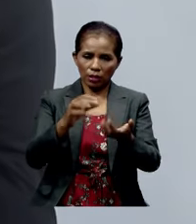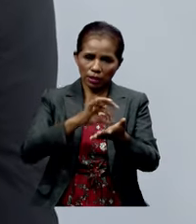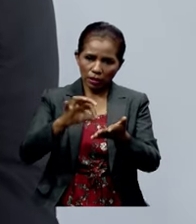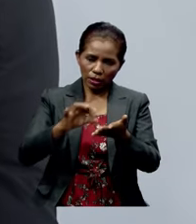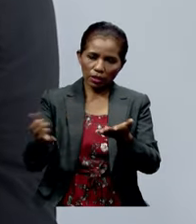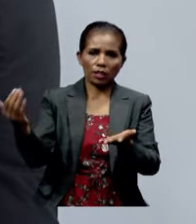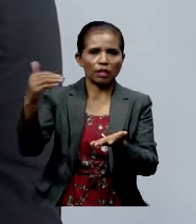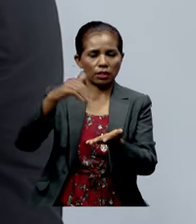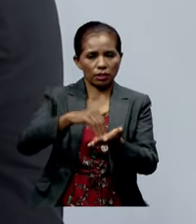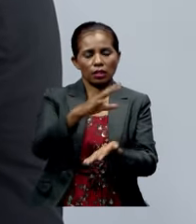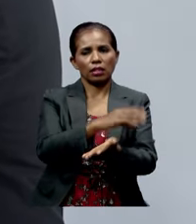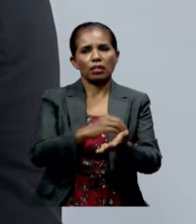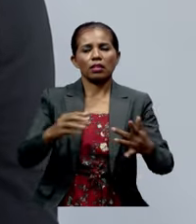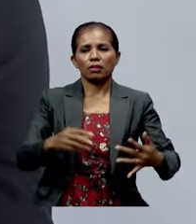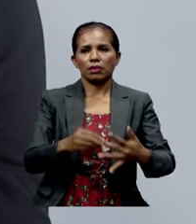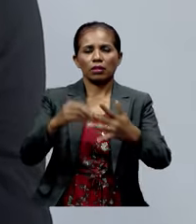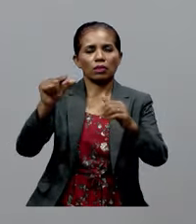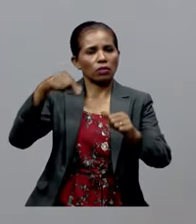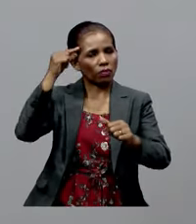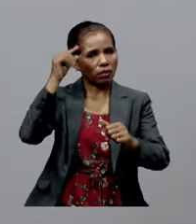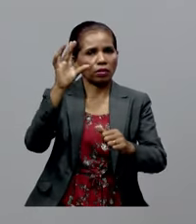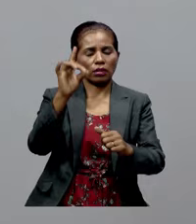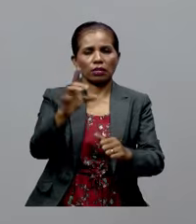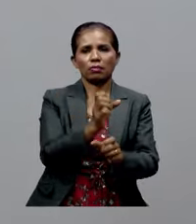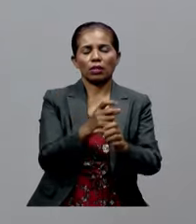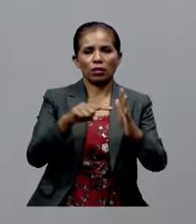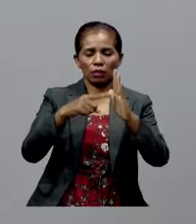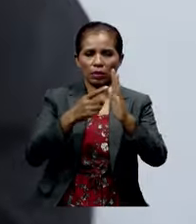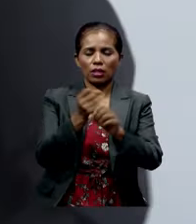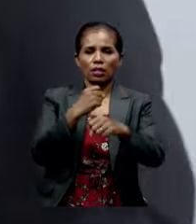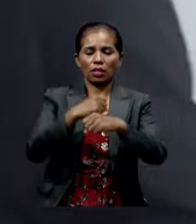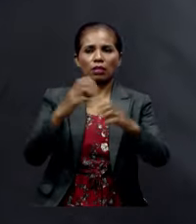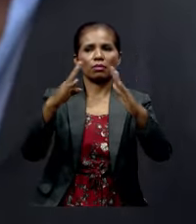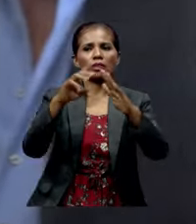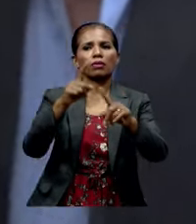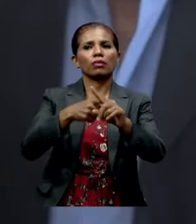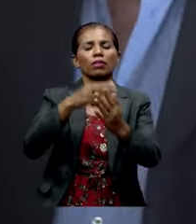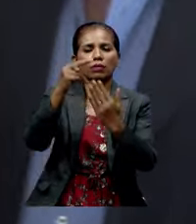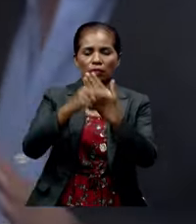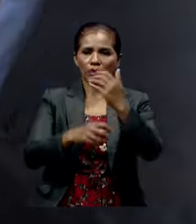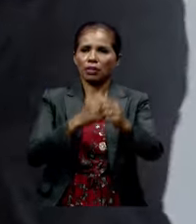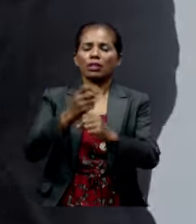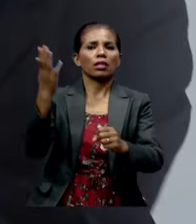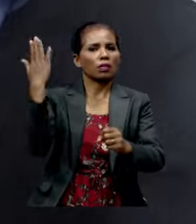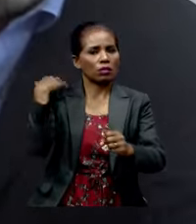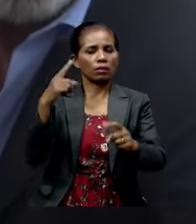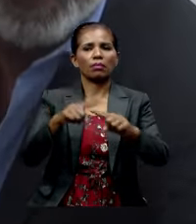acordo investimento especial ho governo da walu ho di bele hahu konstrusaun iha fulan novembro tinan kotuk mai be